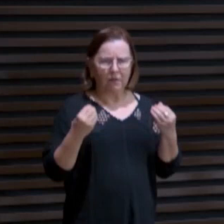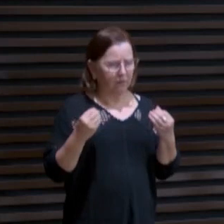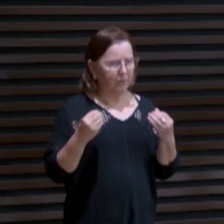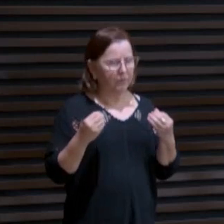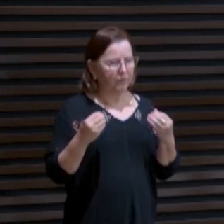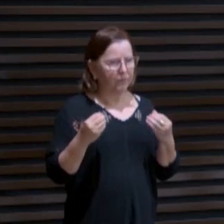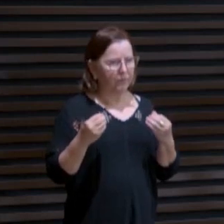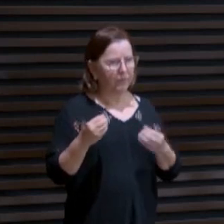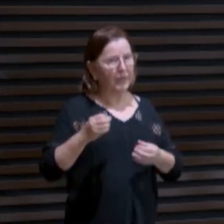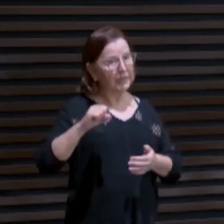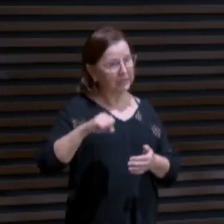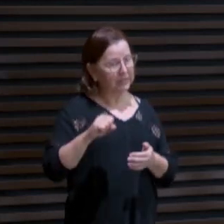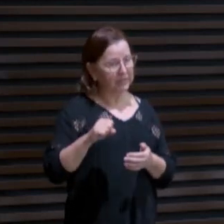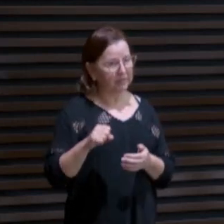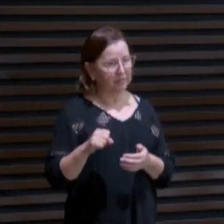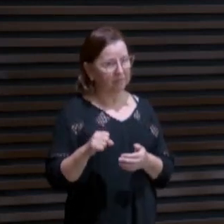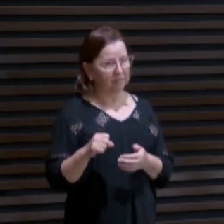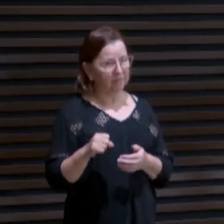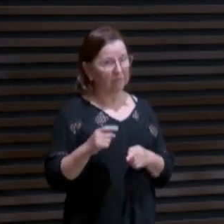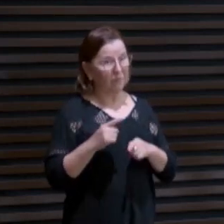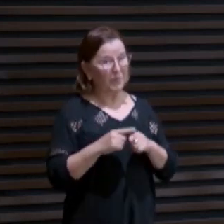de forma natural.